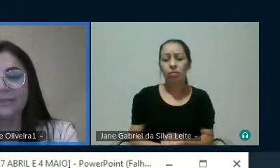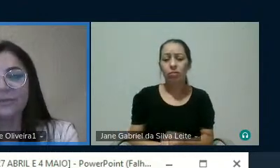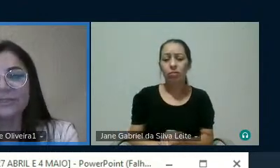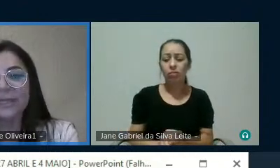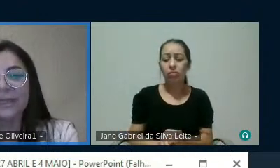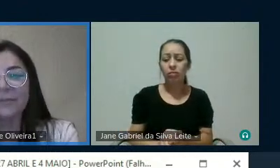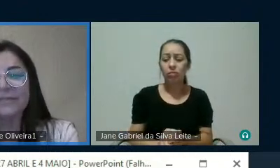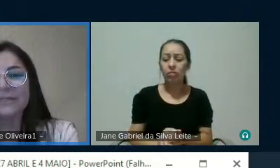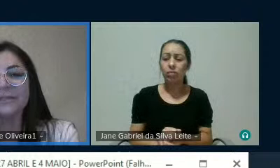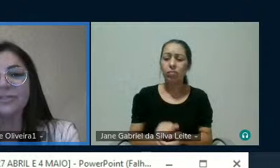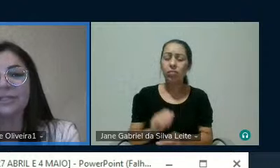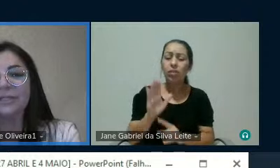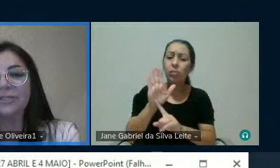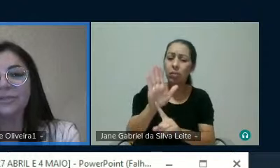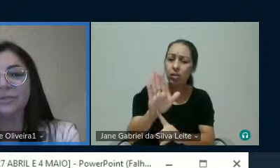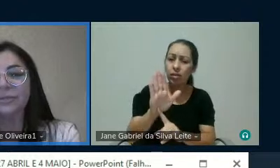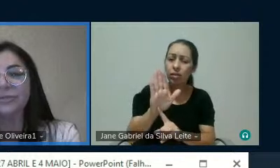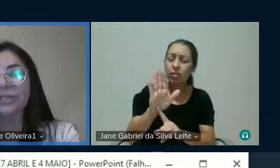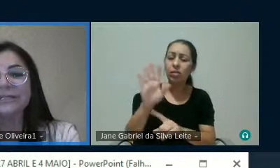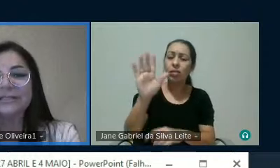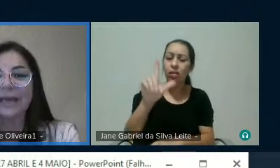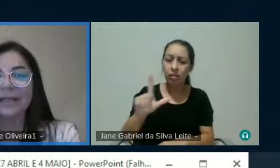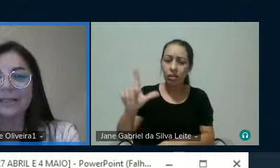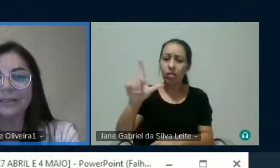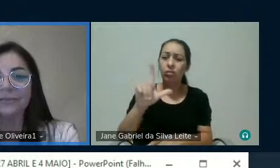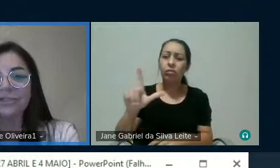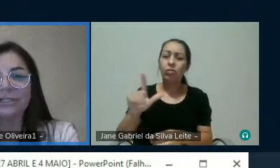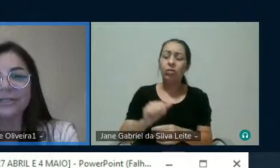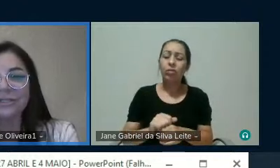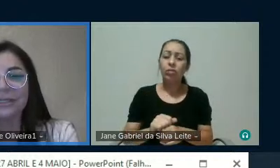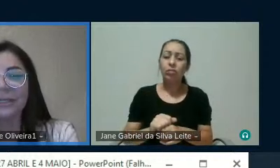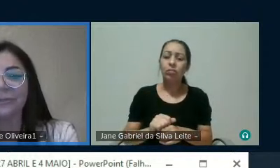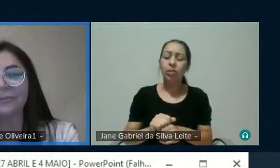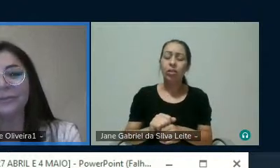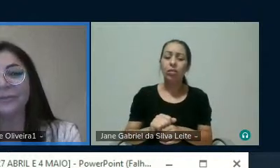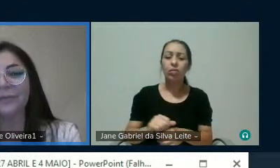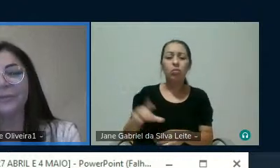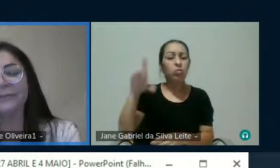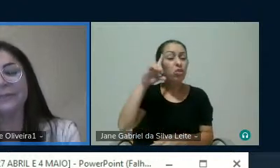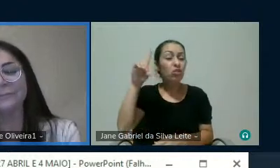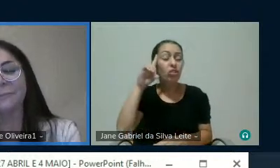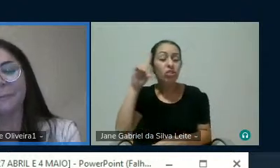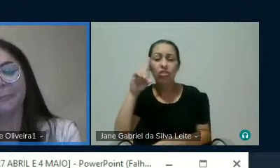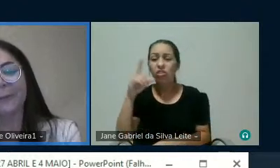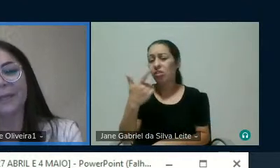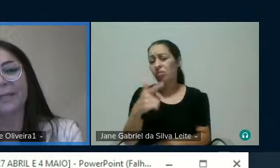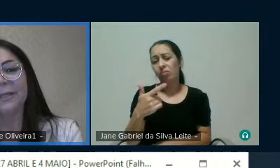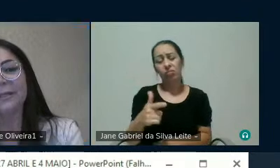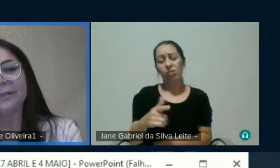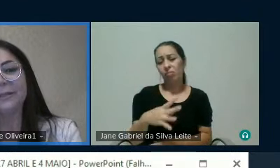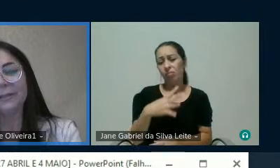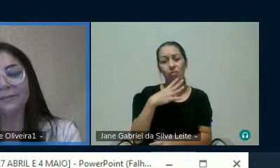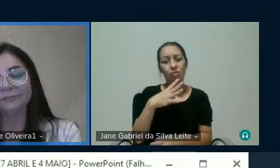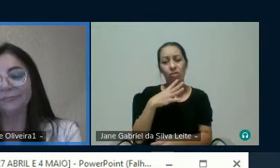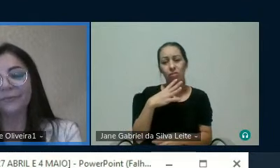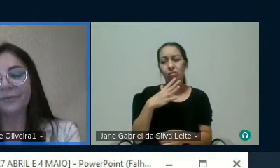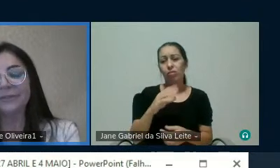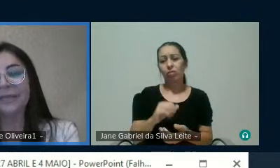várias literaturas, mas em questão de utilizá-la no dia a dia, ela não tem muita